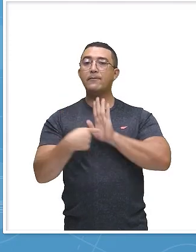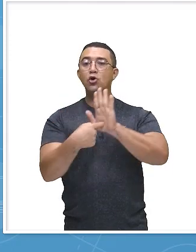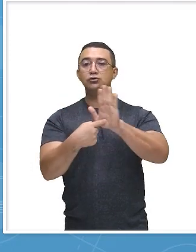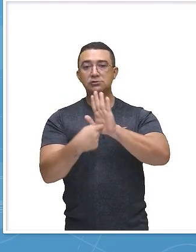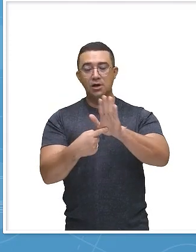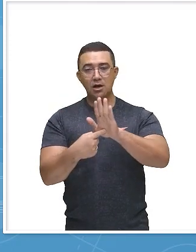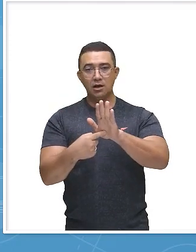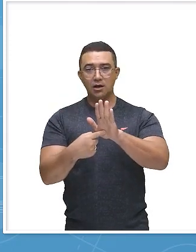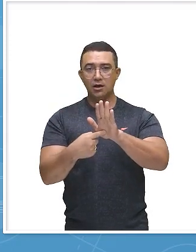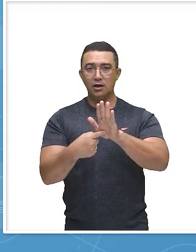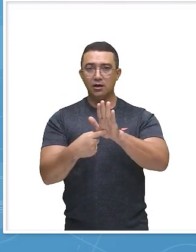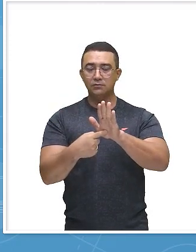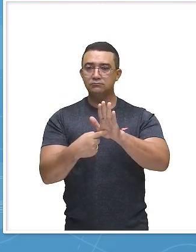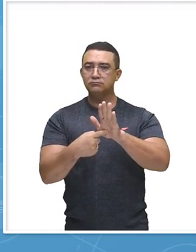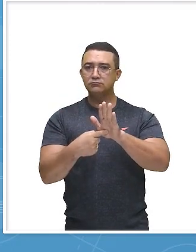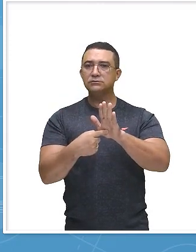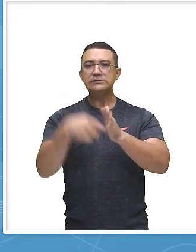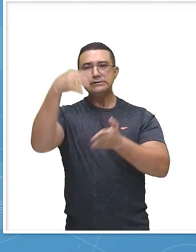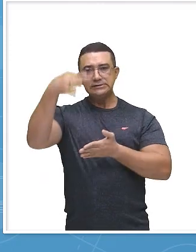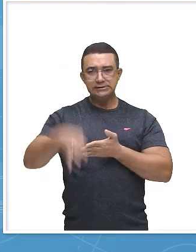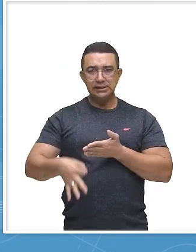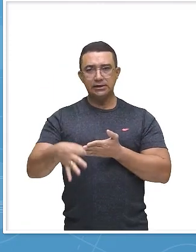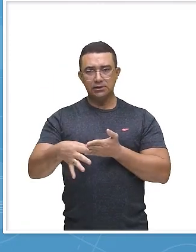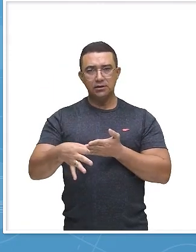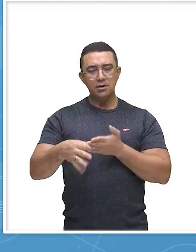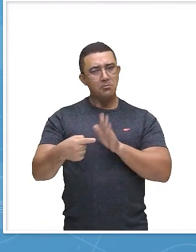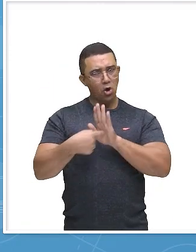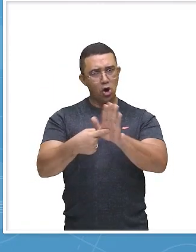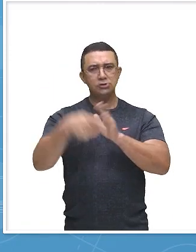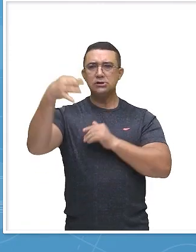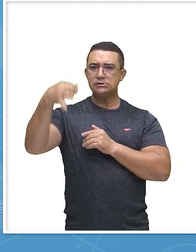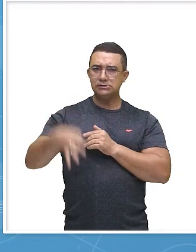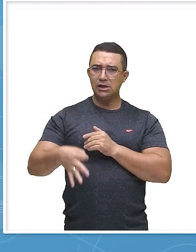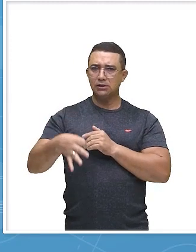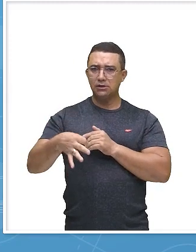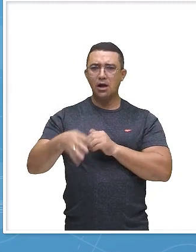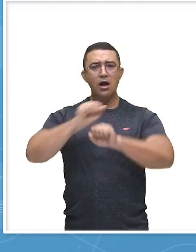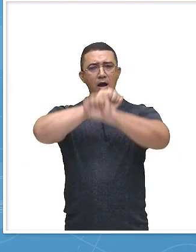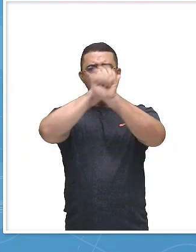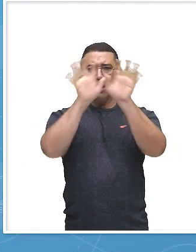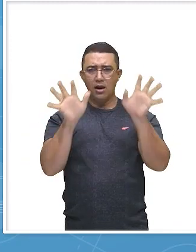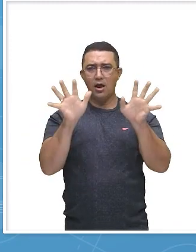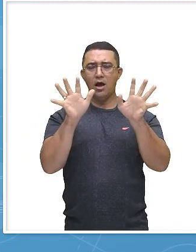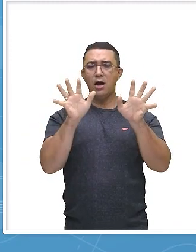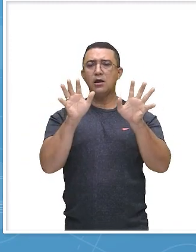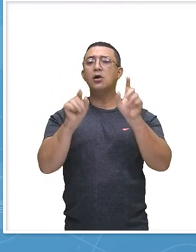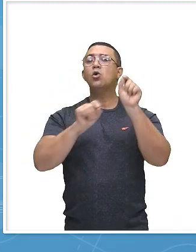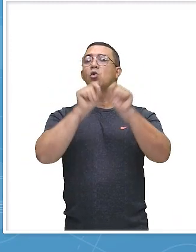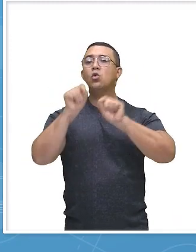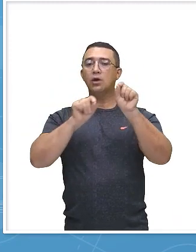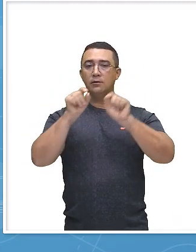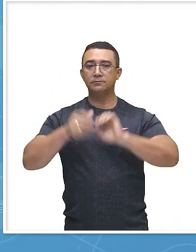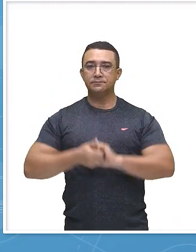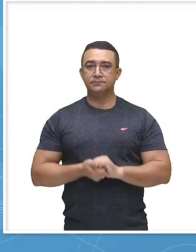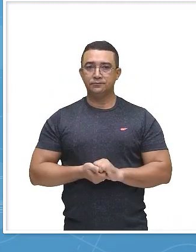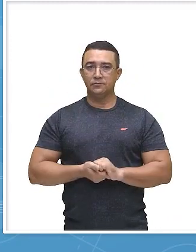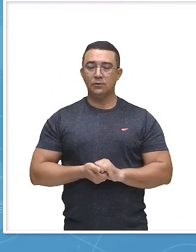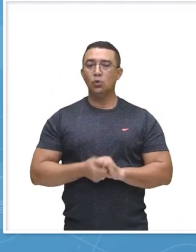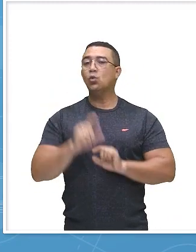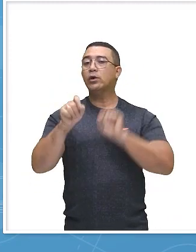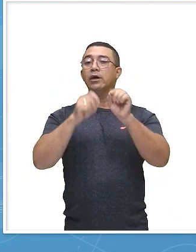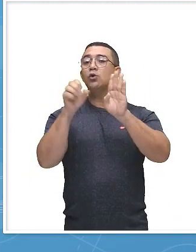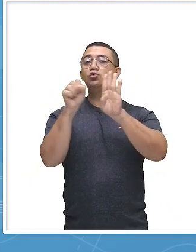de maneira precisa, não é? De maneira específica aquilo que o